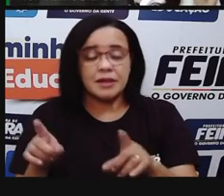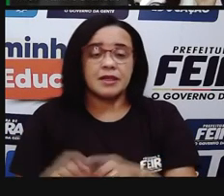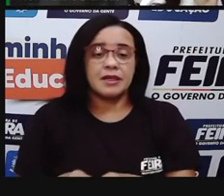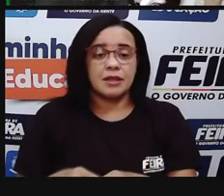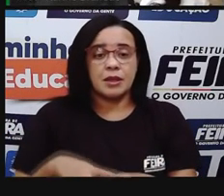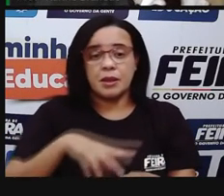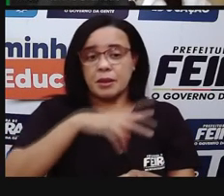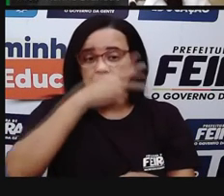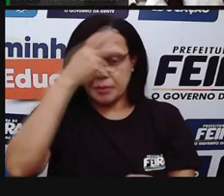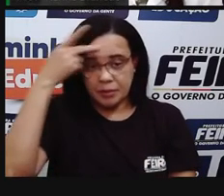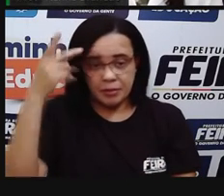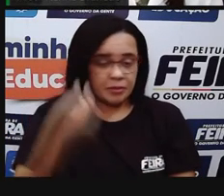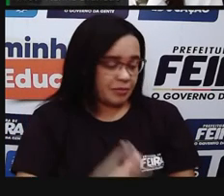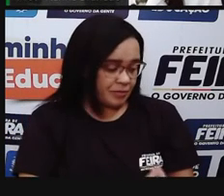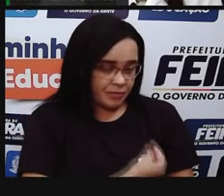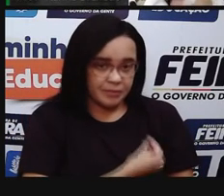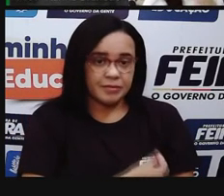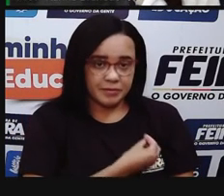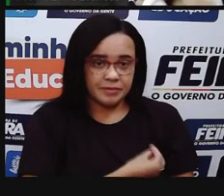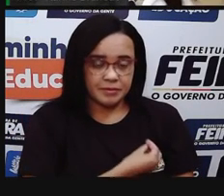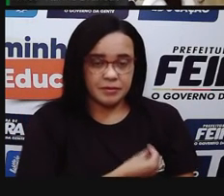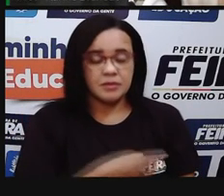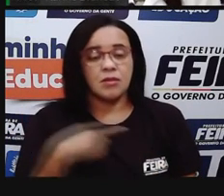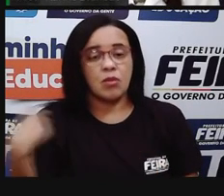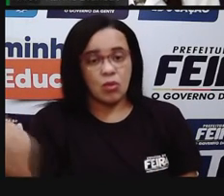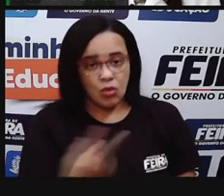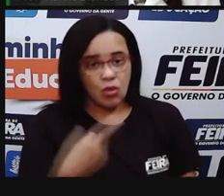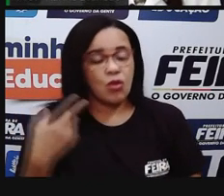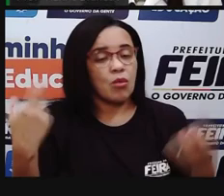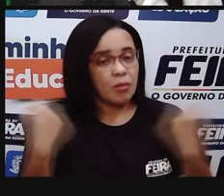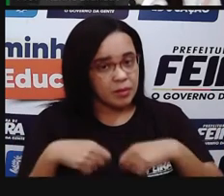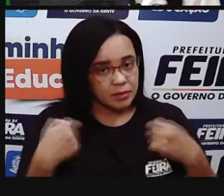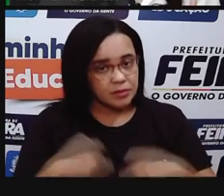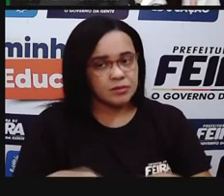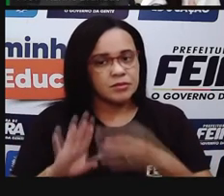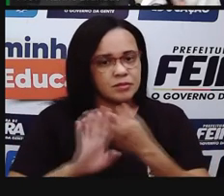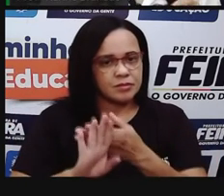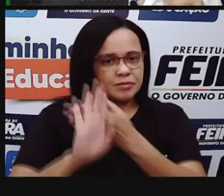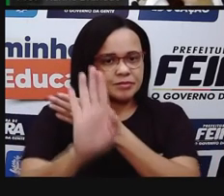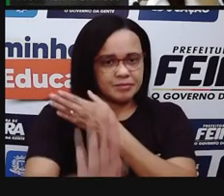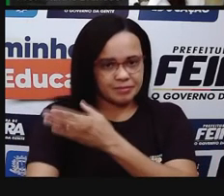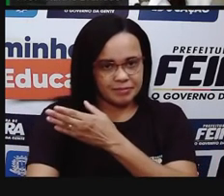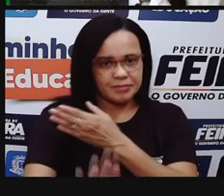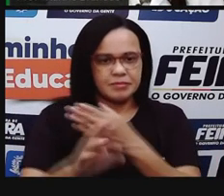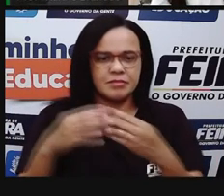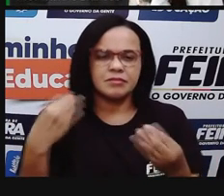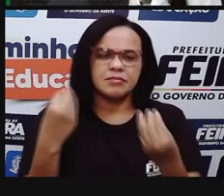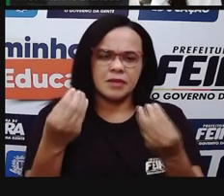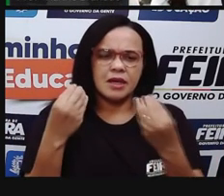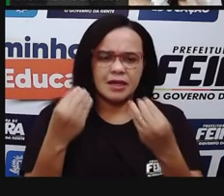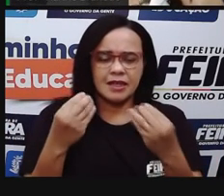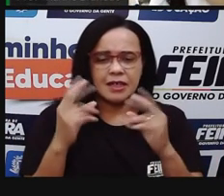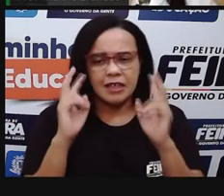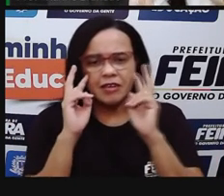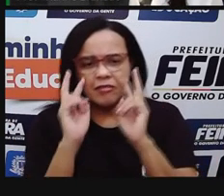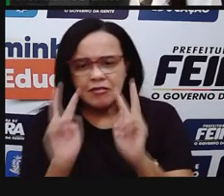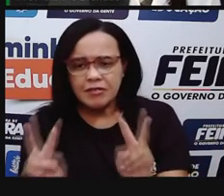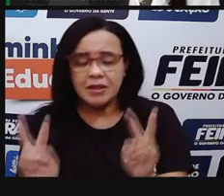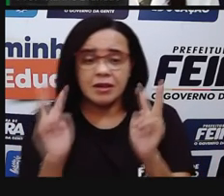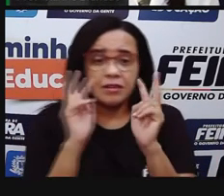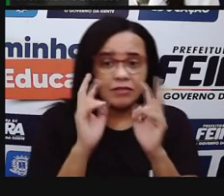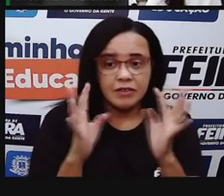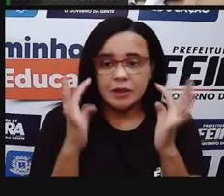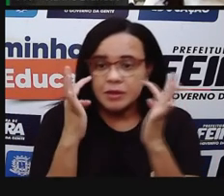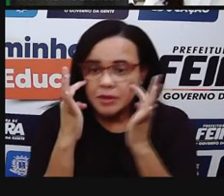nos tornarmos observadores, né? Bons observadores. E aí, para que a gente conseguisse estudar e